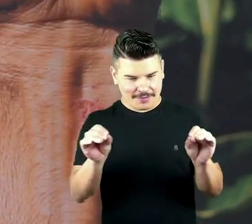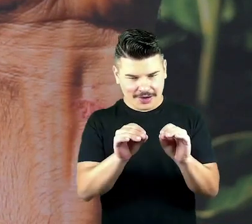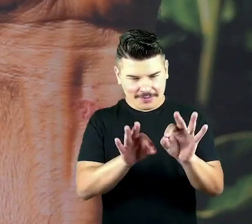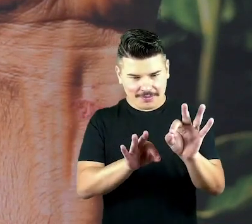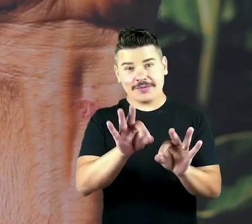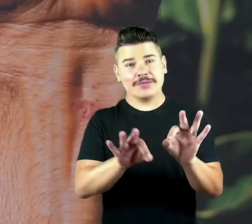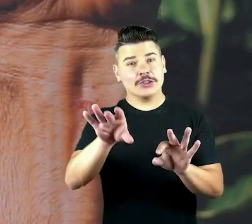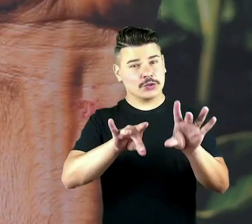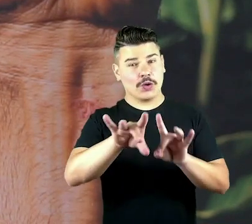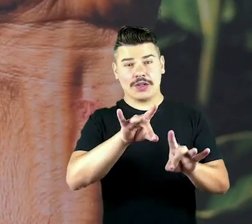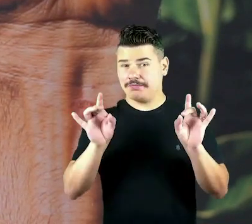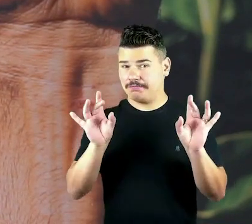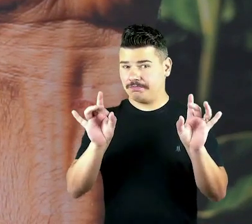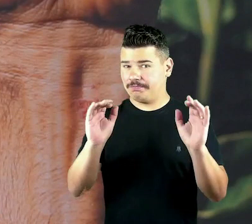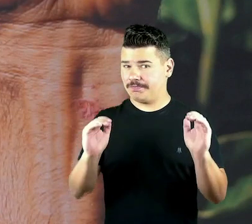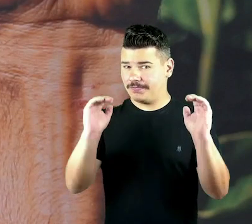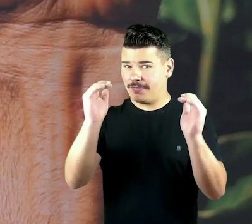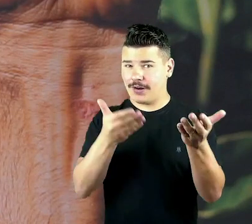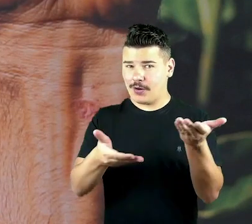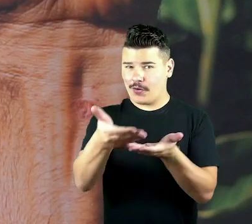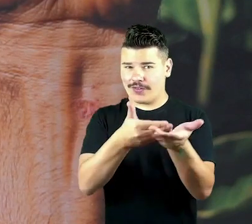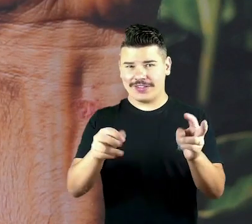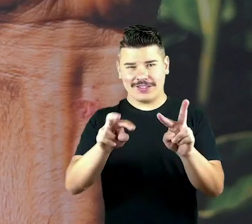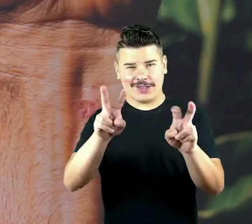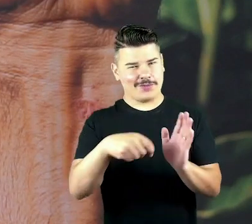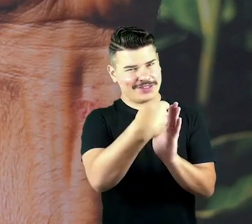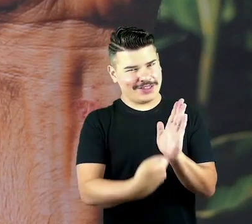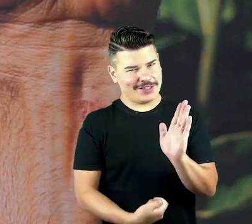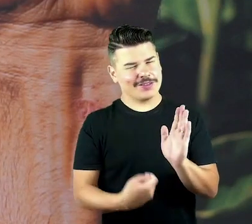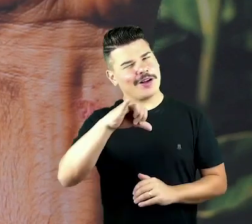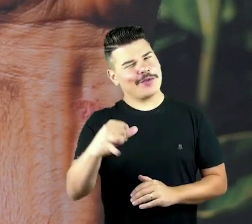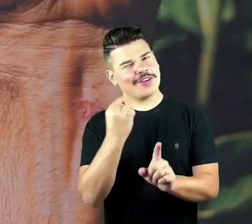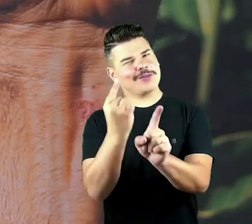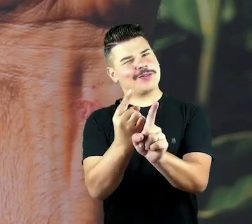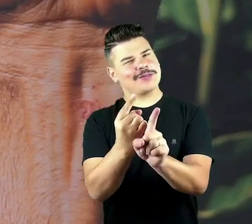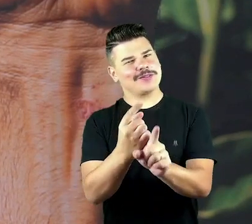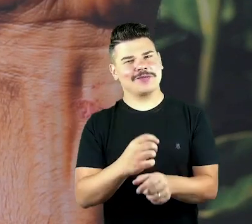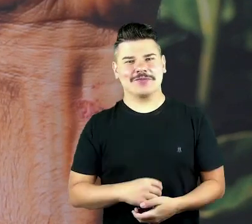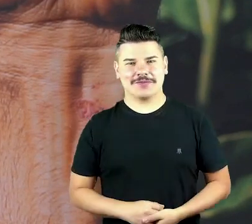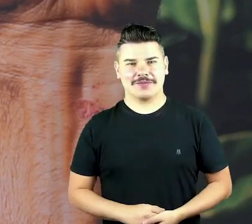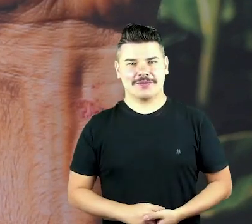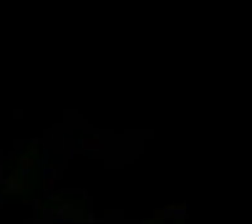muito criteriosas que ele faz para dialogar com esses textos. Tenham um ótimo